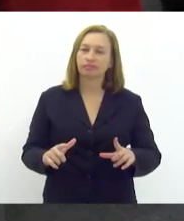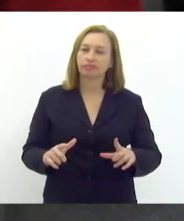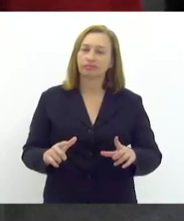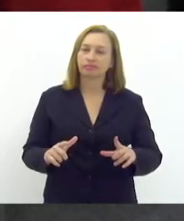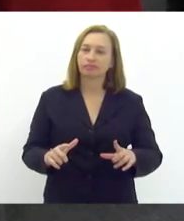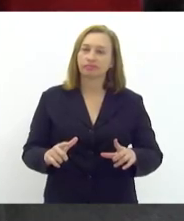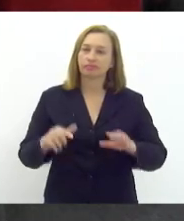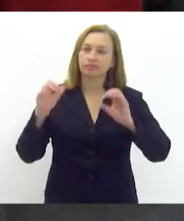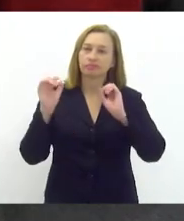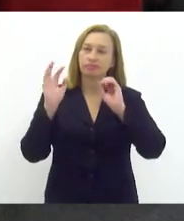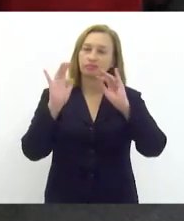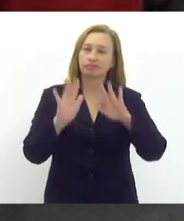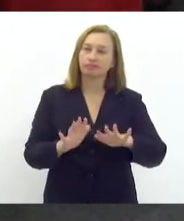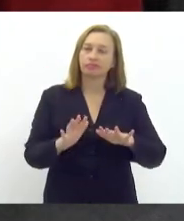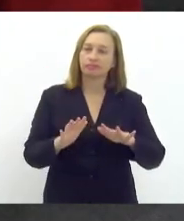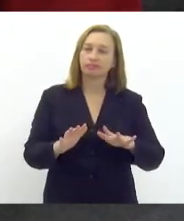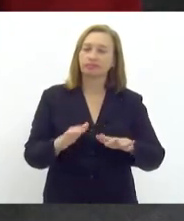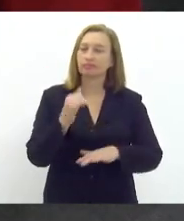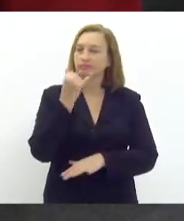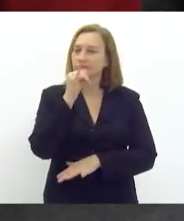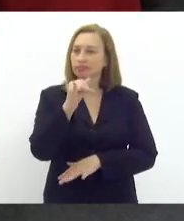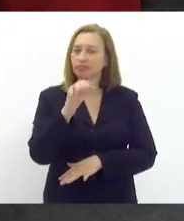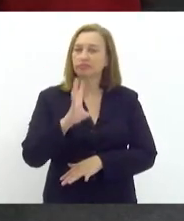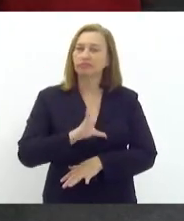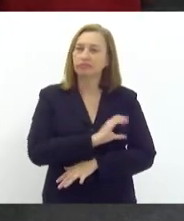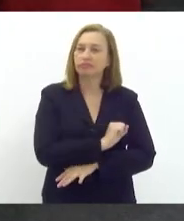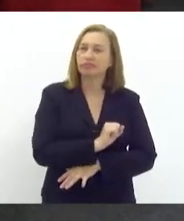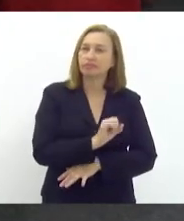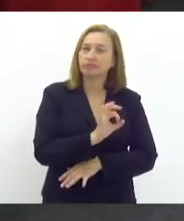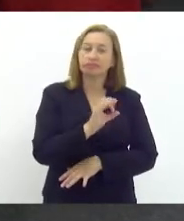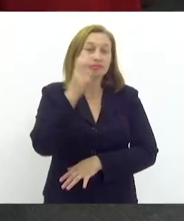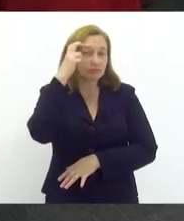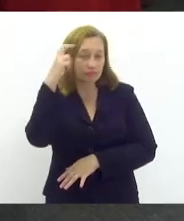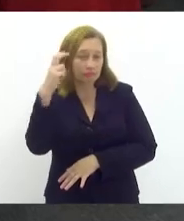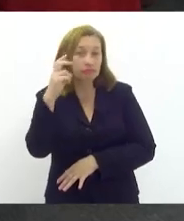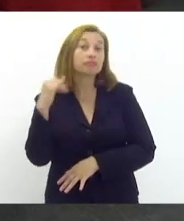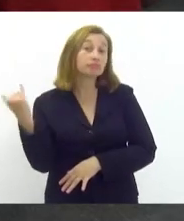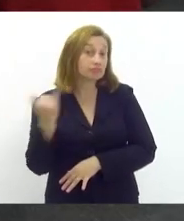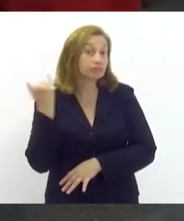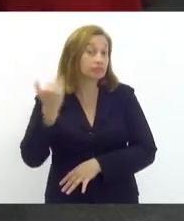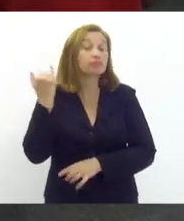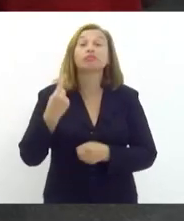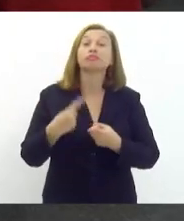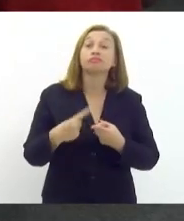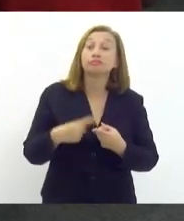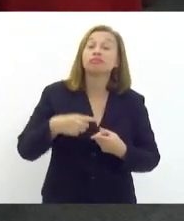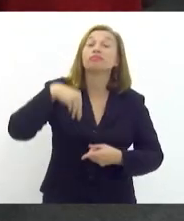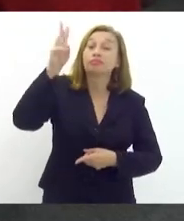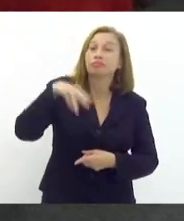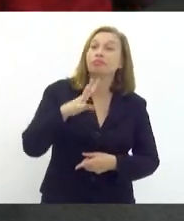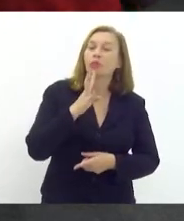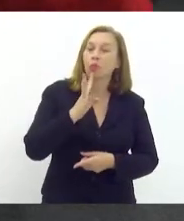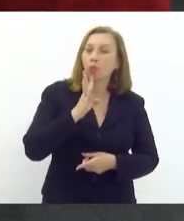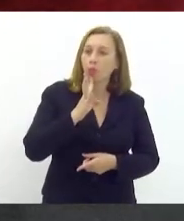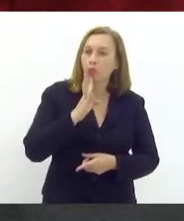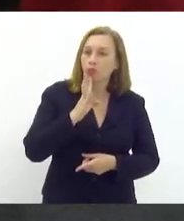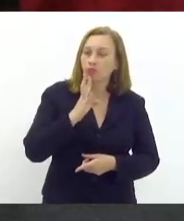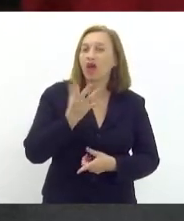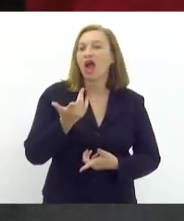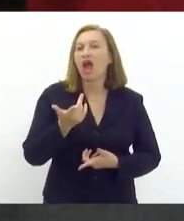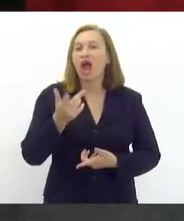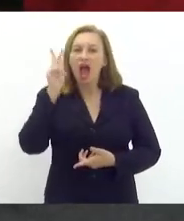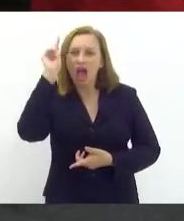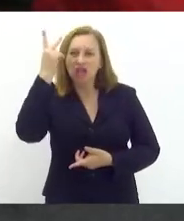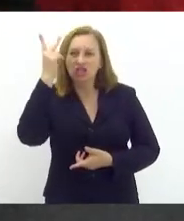e que culturalmente é muito importante porque quem conhece a história do Egito antigo